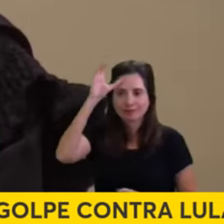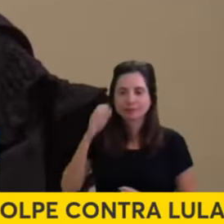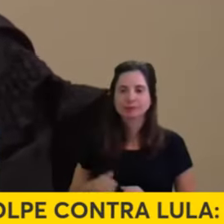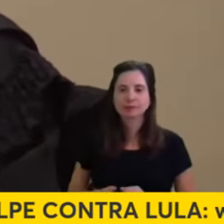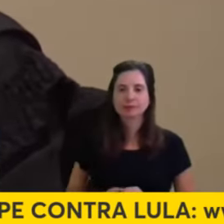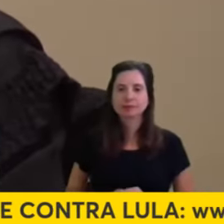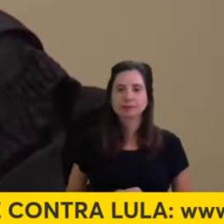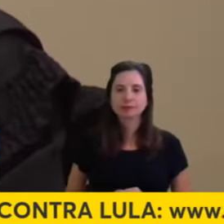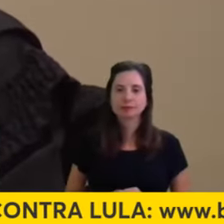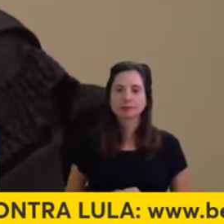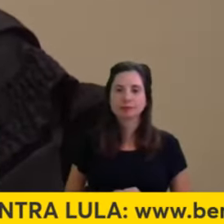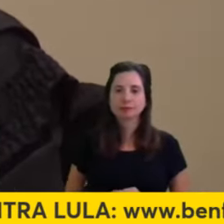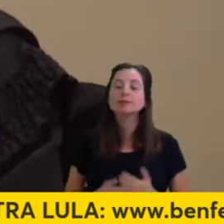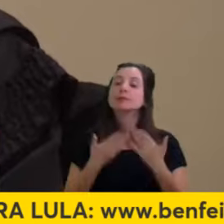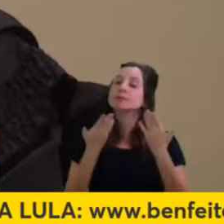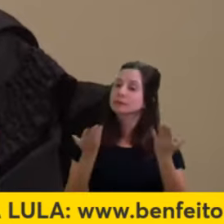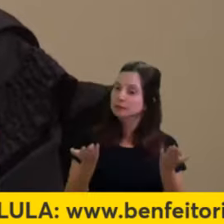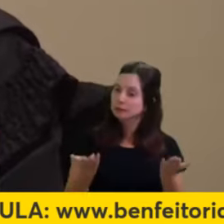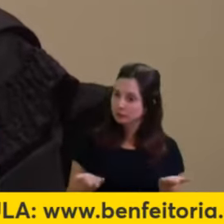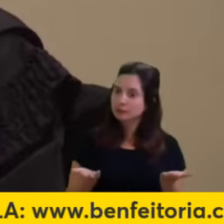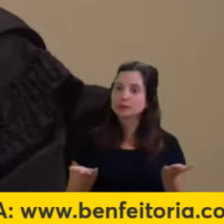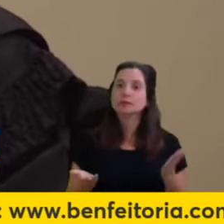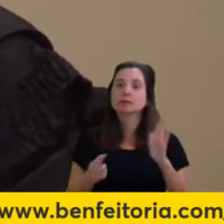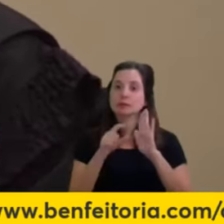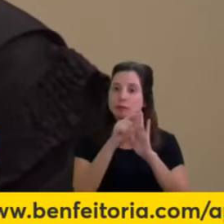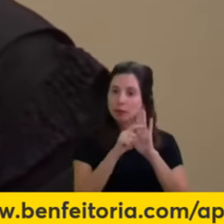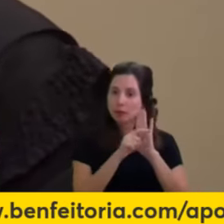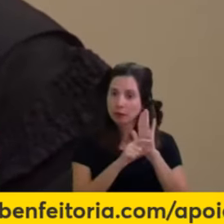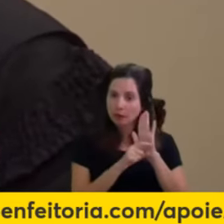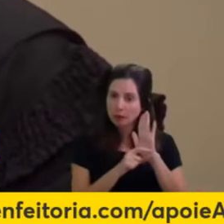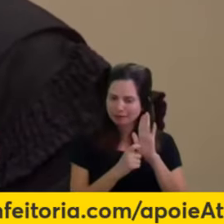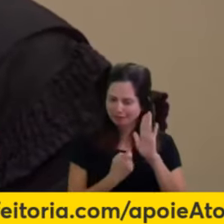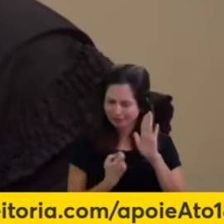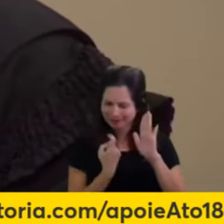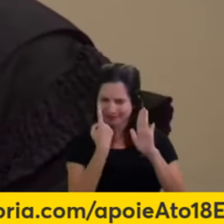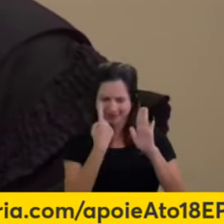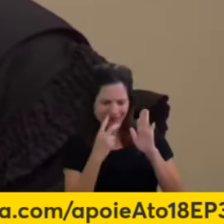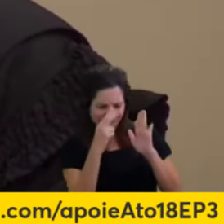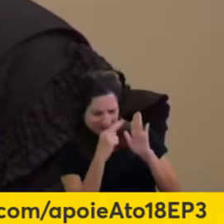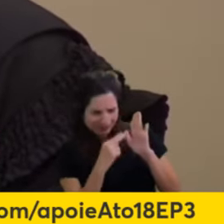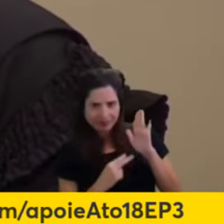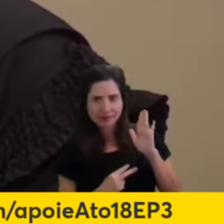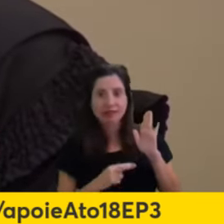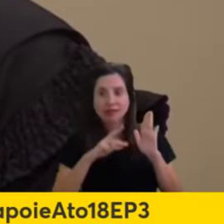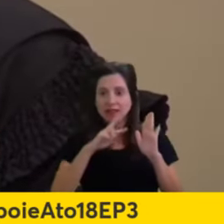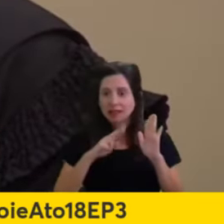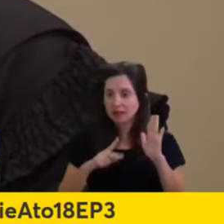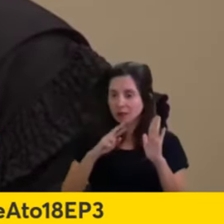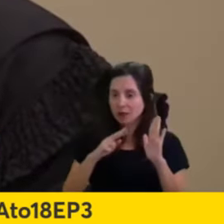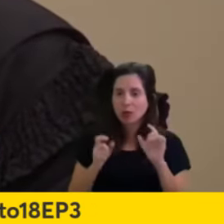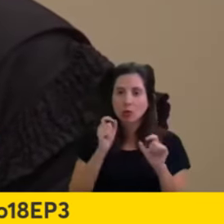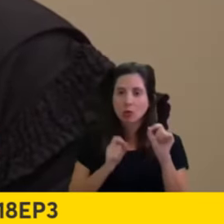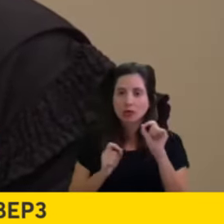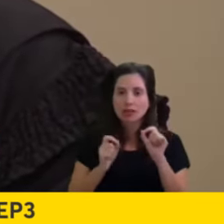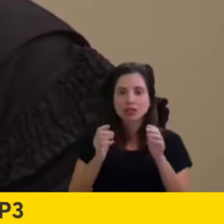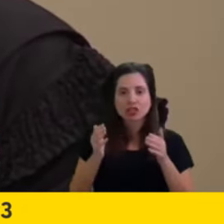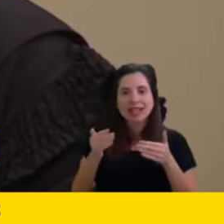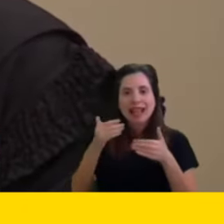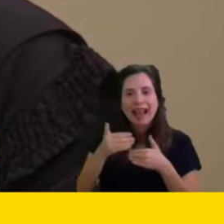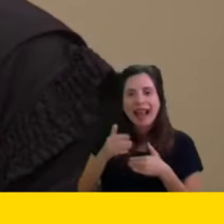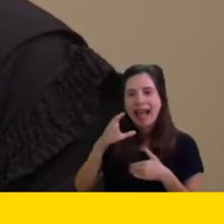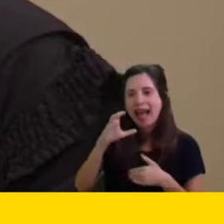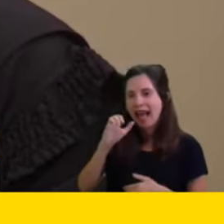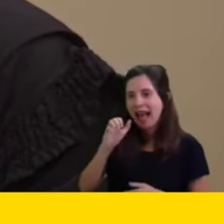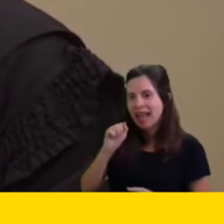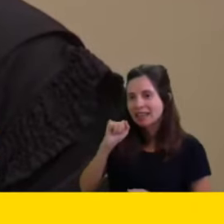alguma sucede que tais fatos que causam estranheza nesse caso não são suficientes para a configuração do caixa dois em primeiro